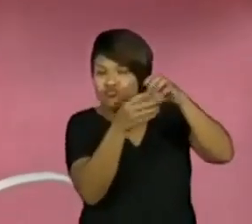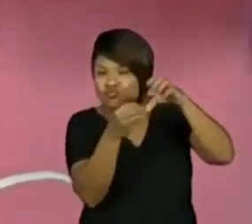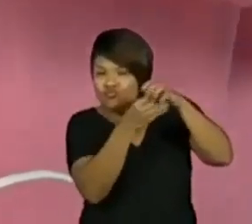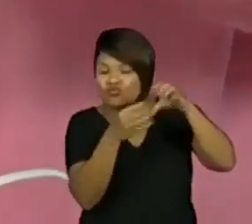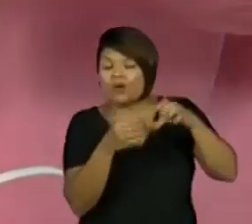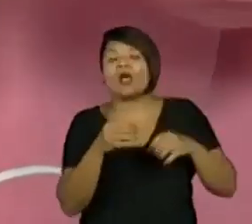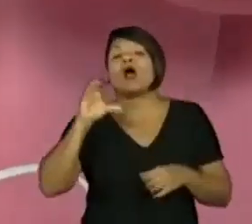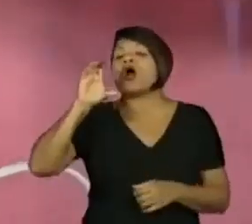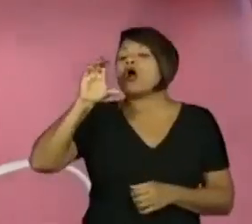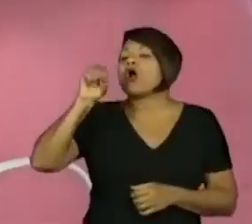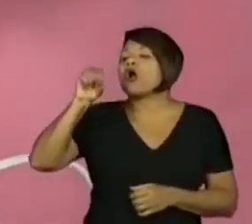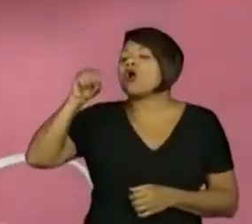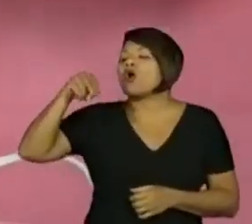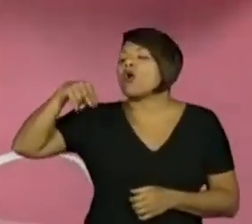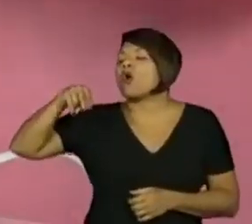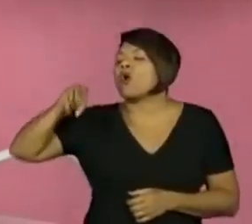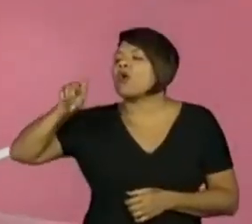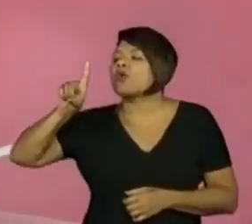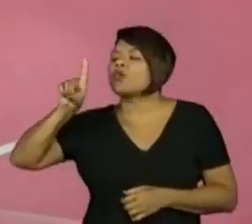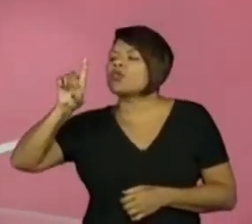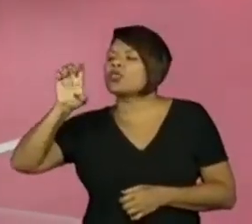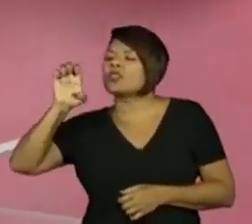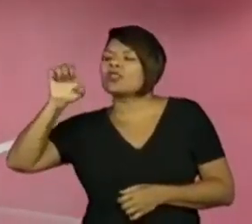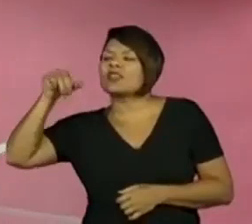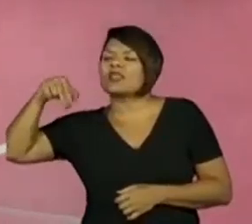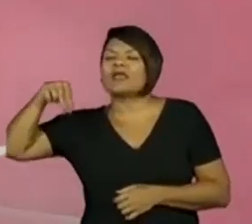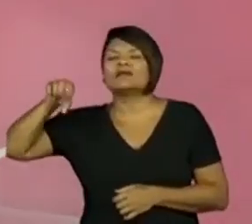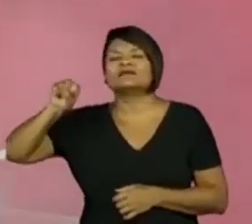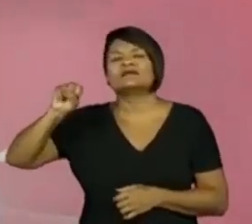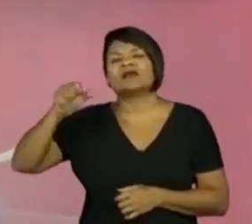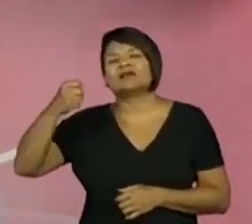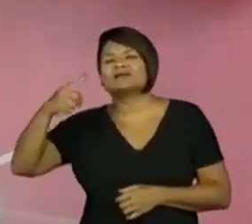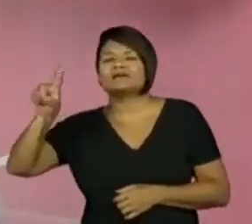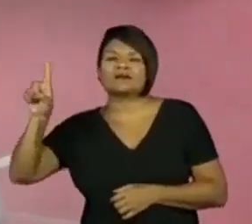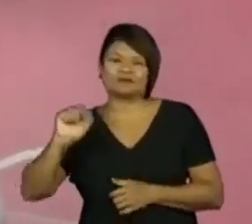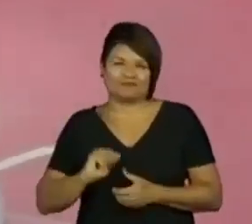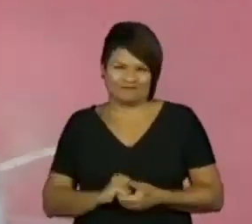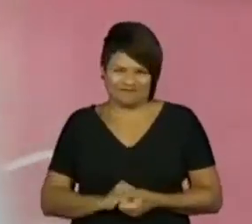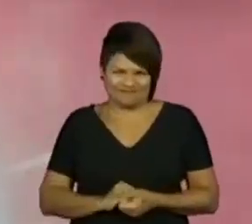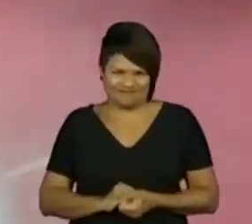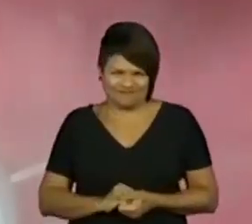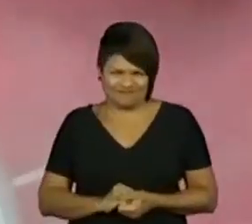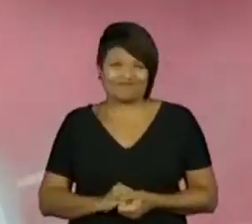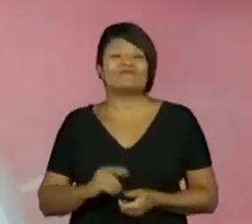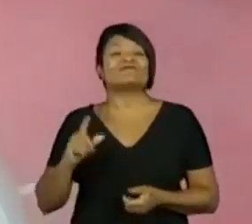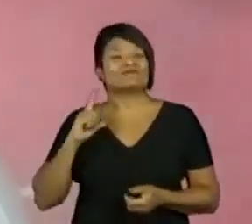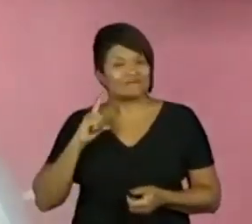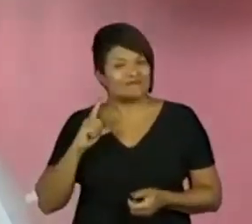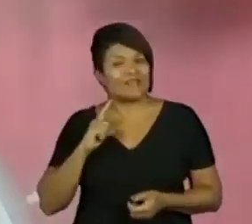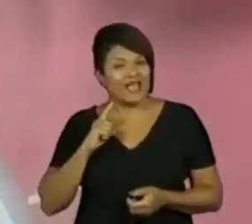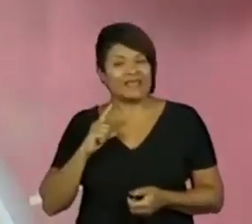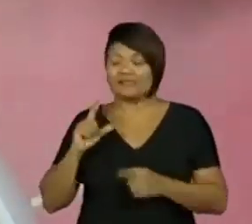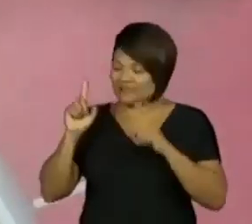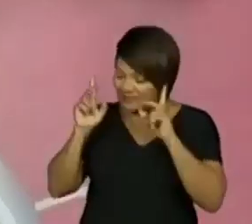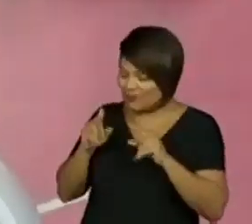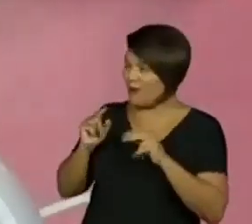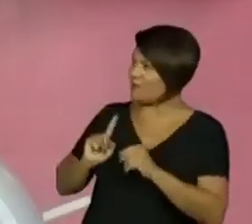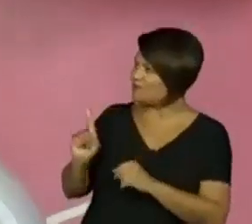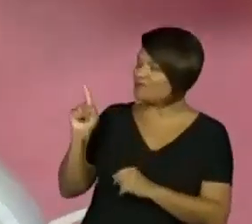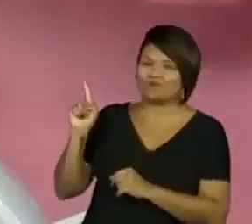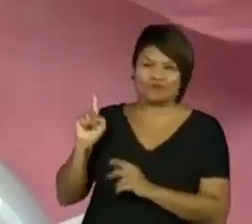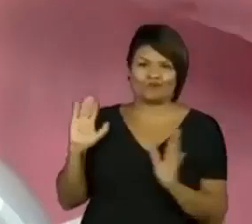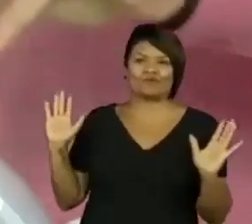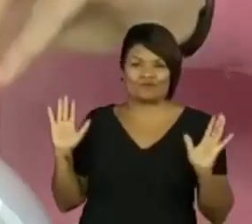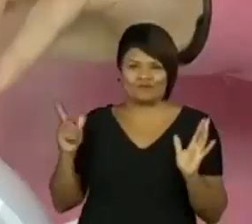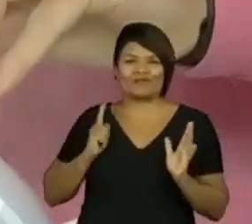ela condensa no interior do vidro e retorna ao estado líquido.